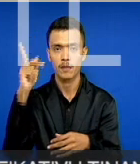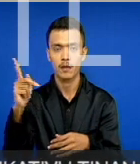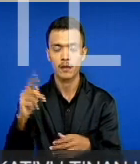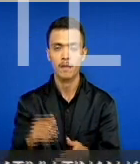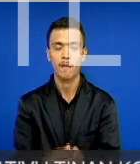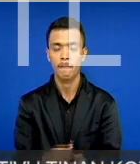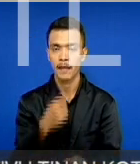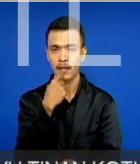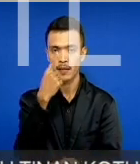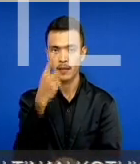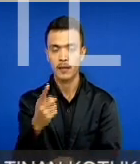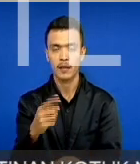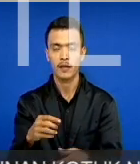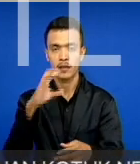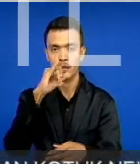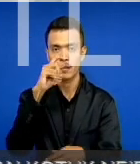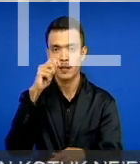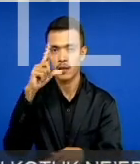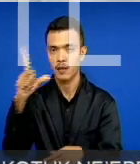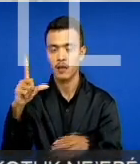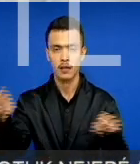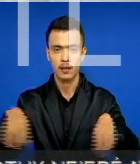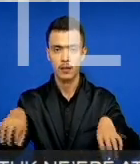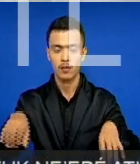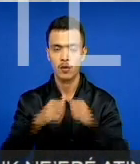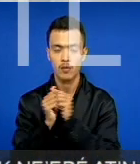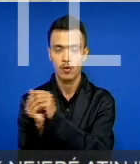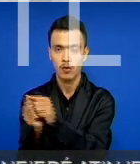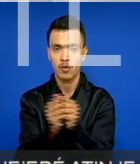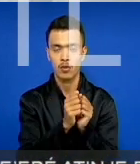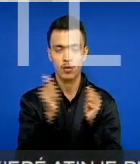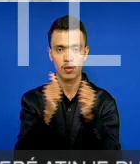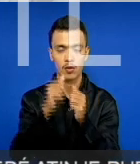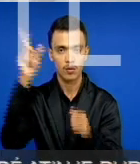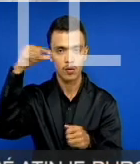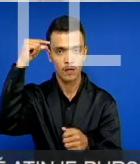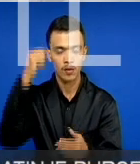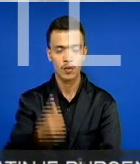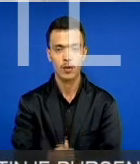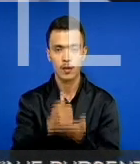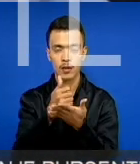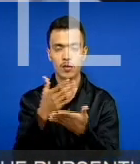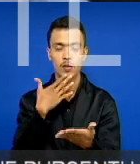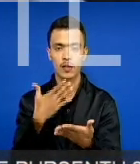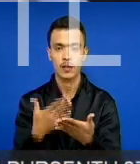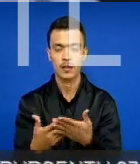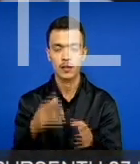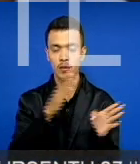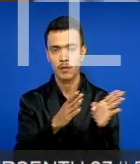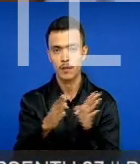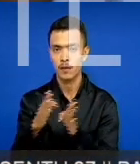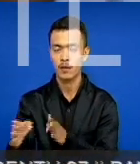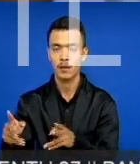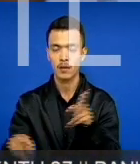Jorge Serrano Hadeten, CCTL Serviço Ramuto com o Governo, pode contribuir para a produção e qualidade, inclui preparação